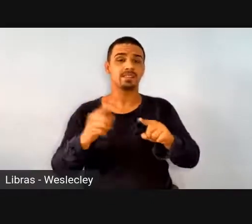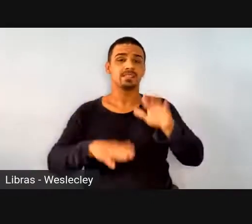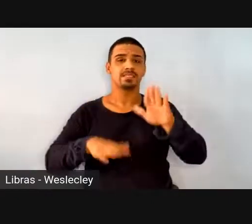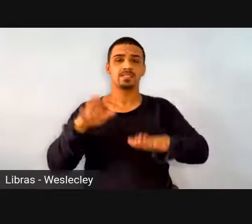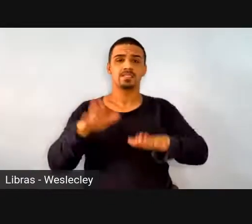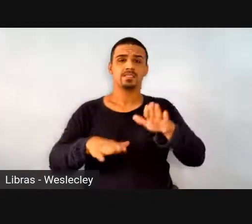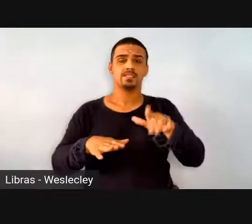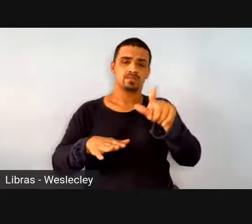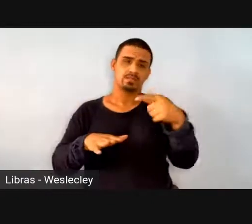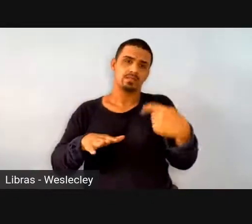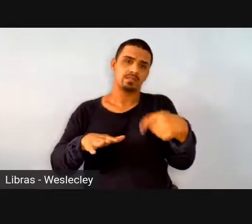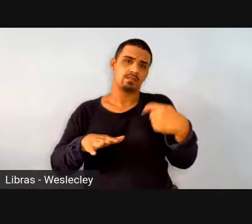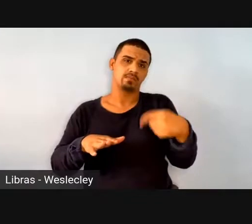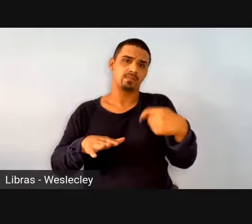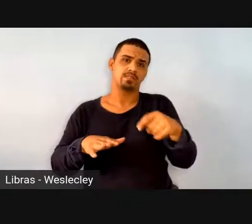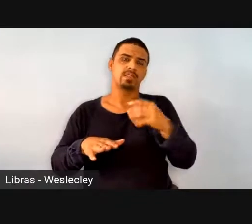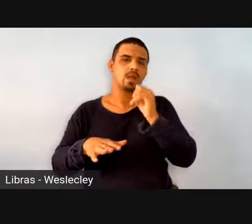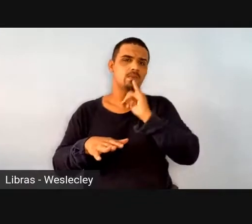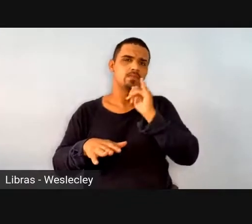de um antitérmico.